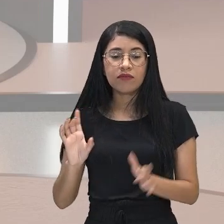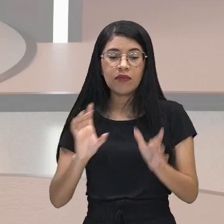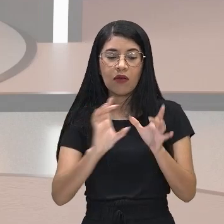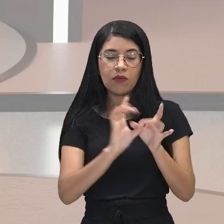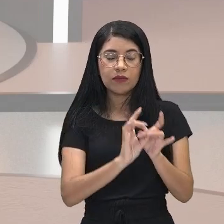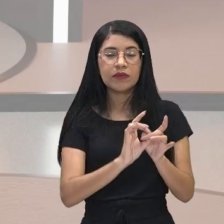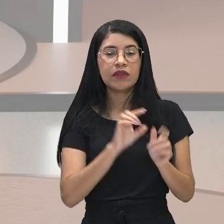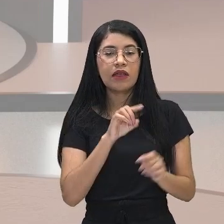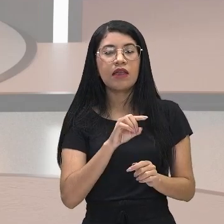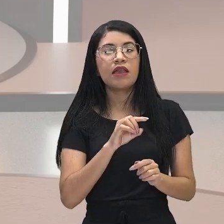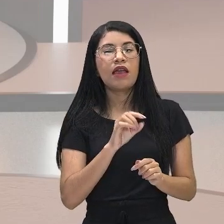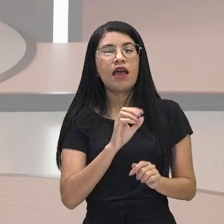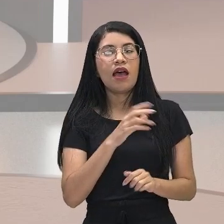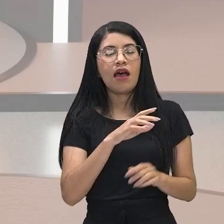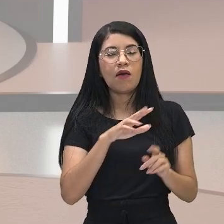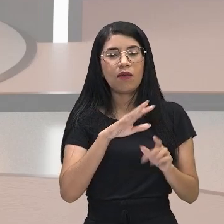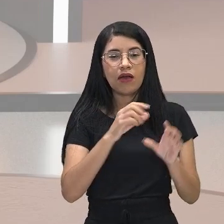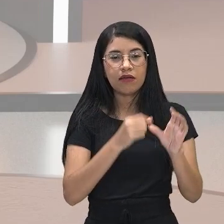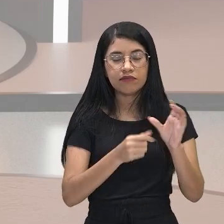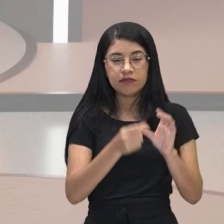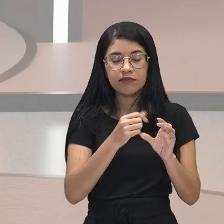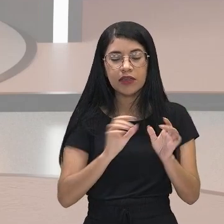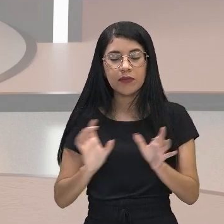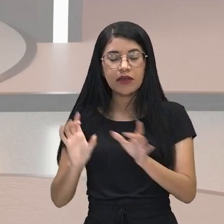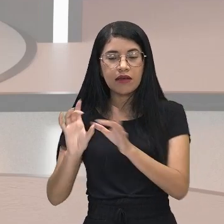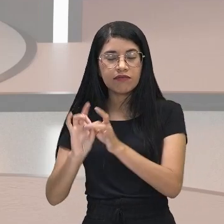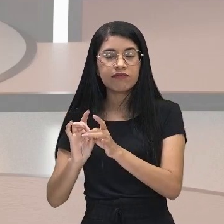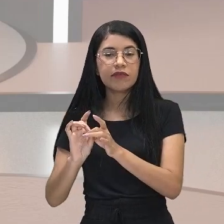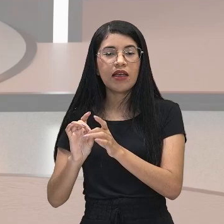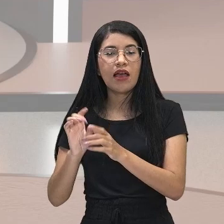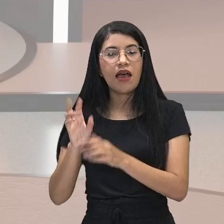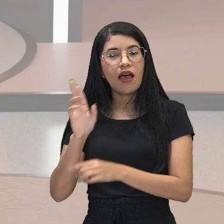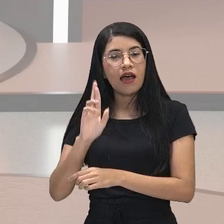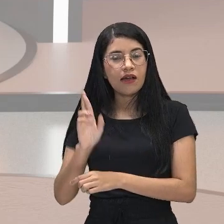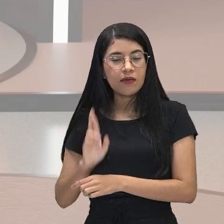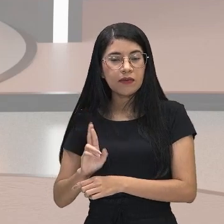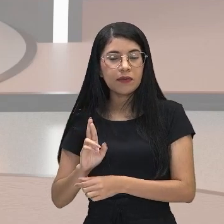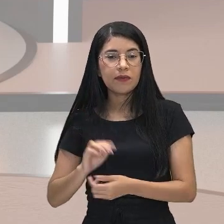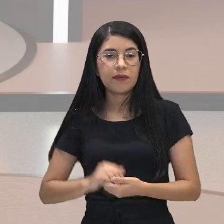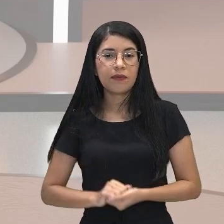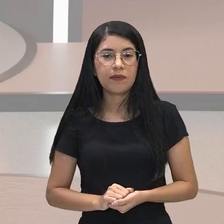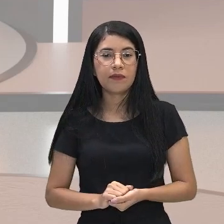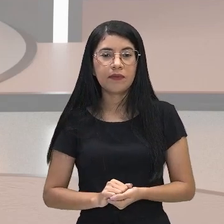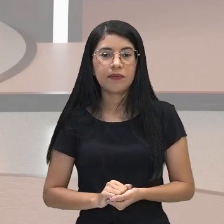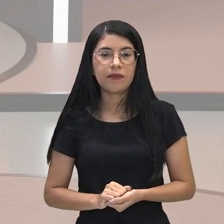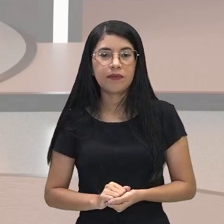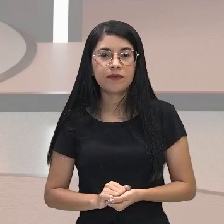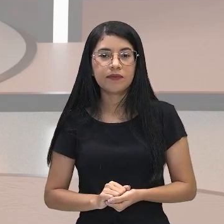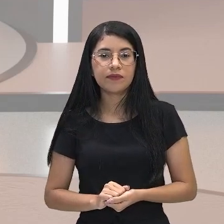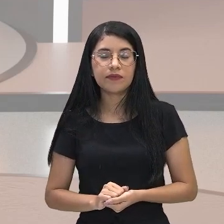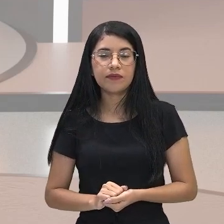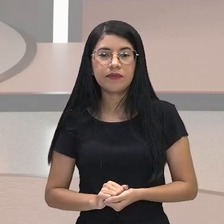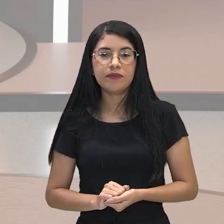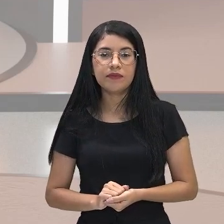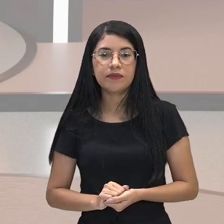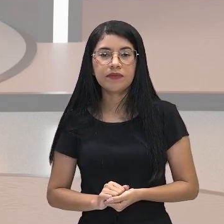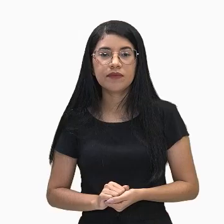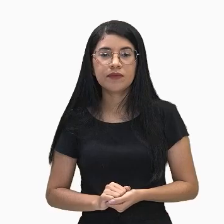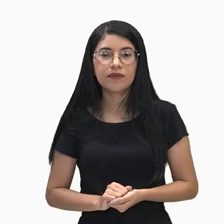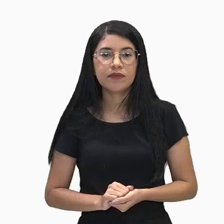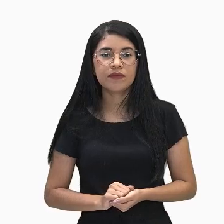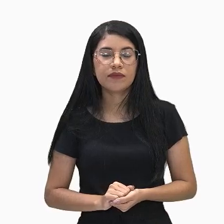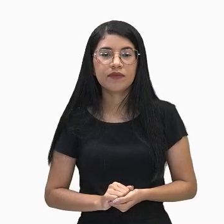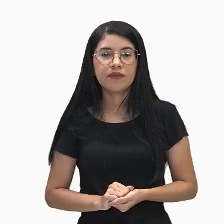capitalista, e a Alemanha Oriental, essa tendo influência direta dos soviéticos. Adiante com o texto. Vamos lá,